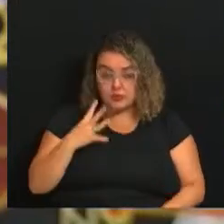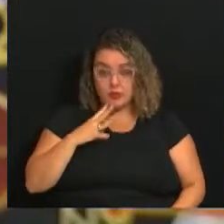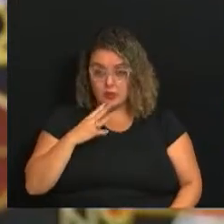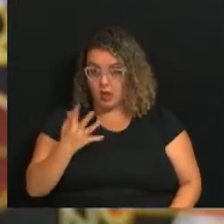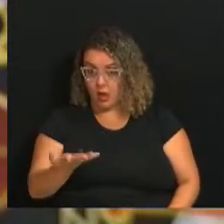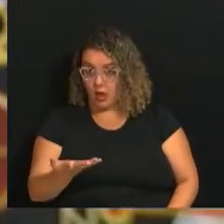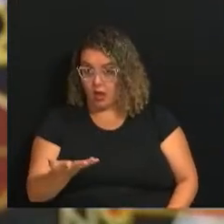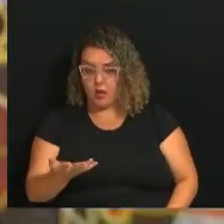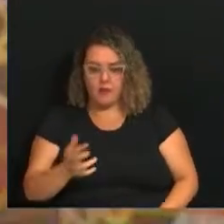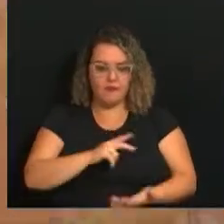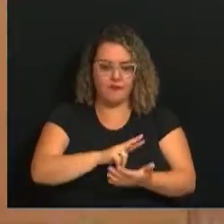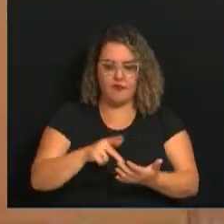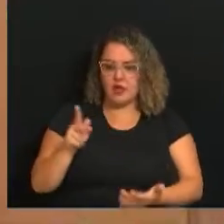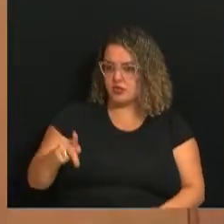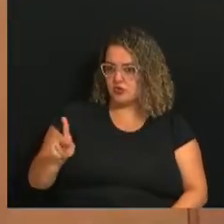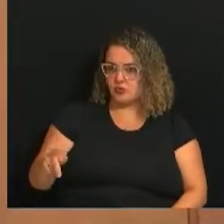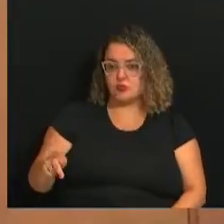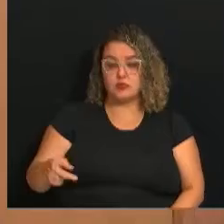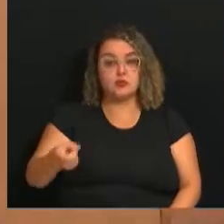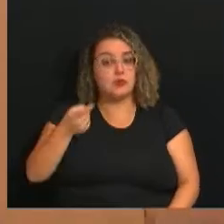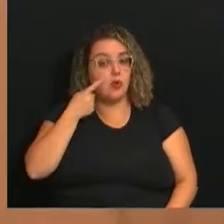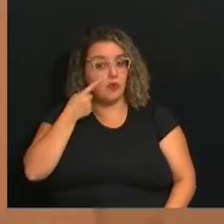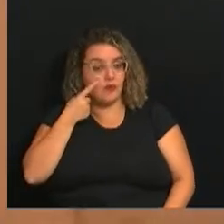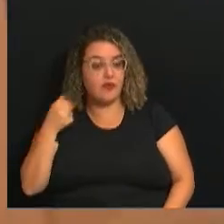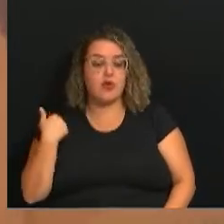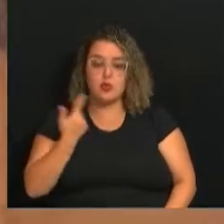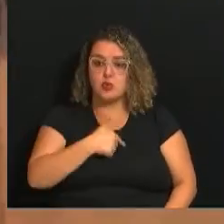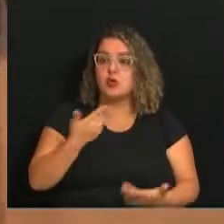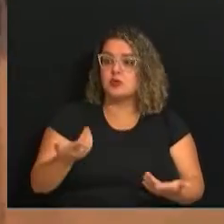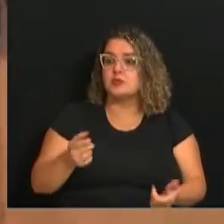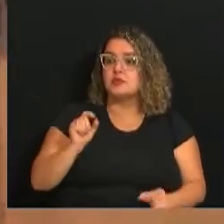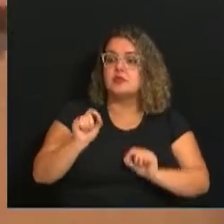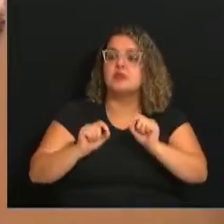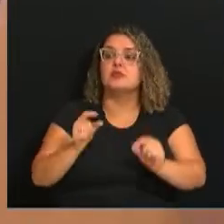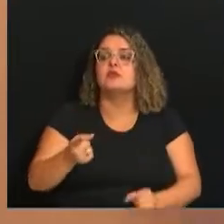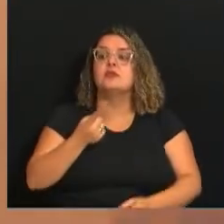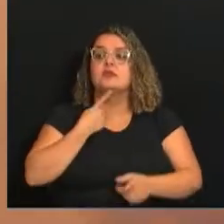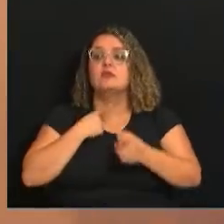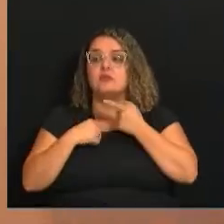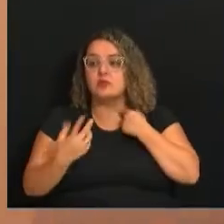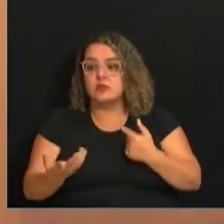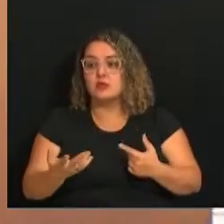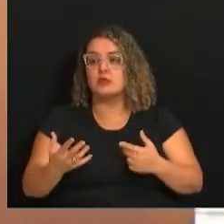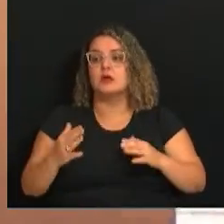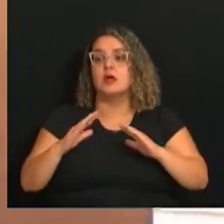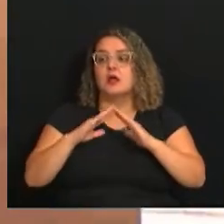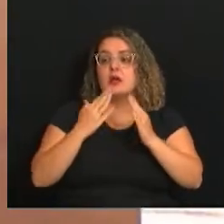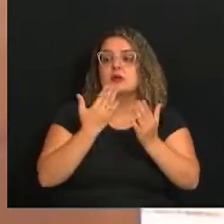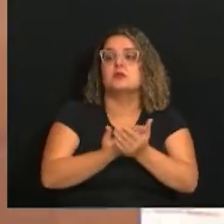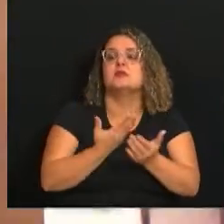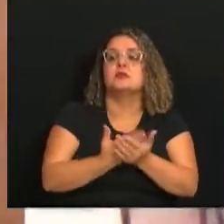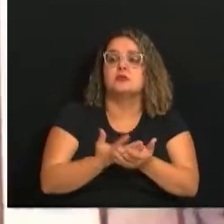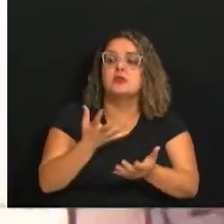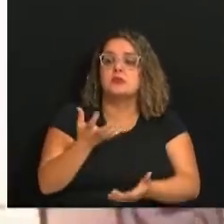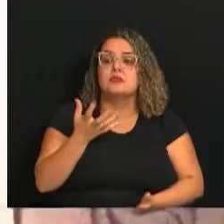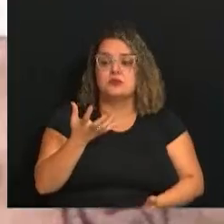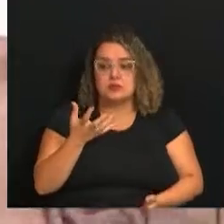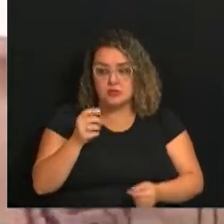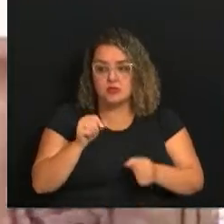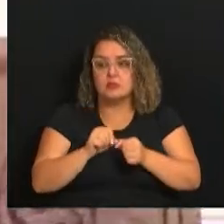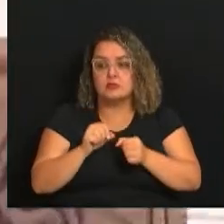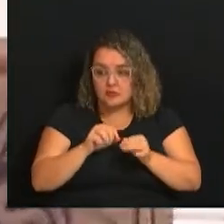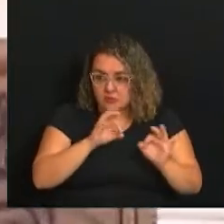são várias escolas aqui do nosso território que está dentro dessa proposta, né? A gente aqui planta baobás, né? A gente cria baobás e planta.